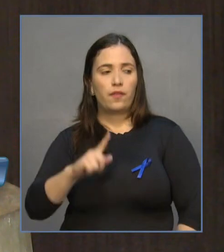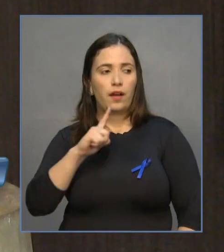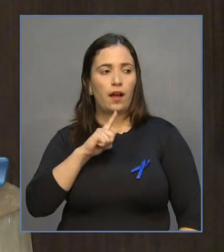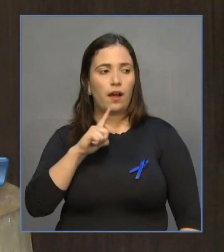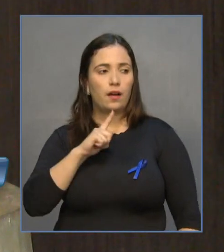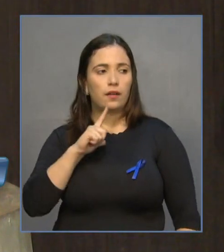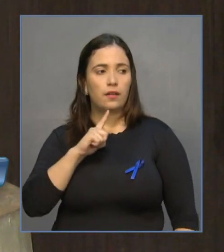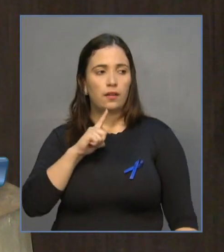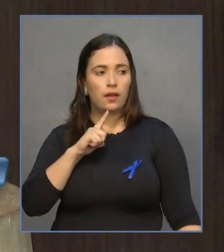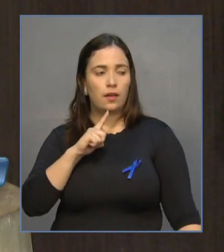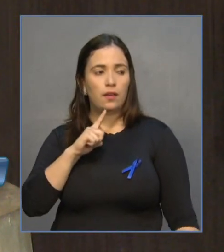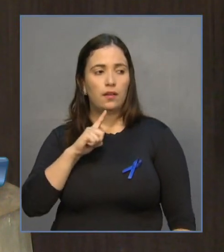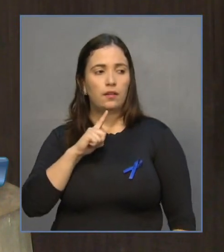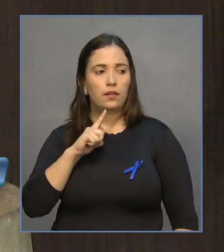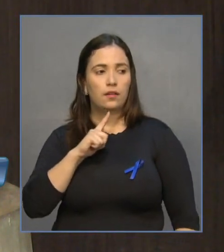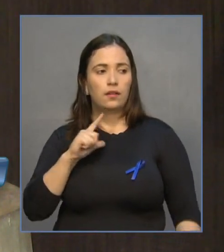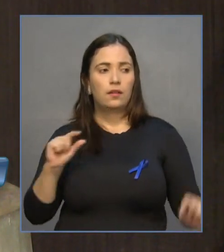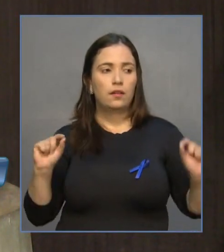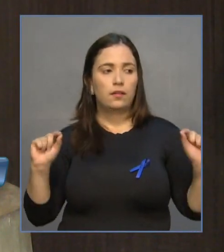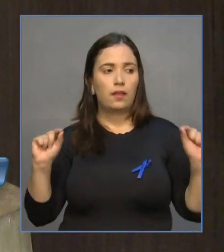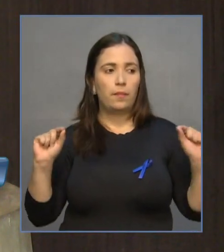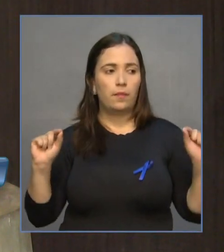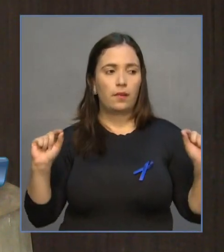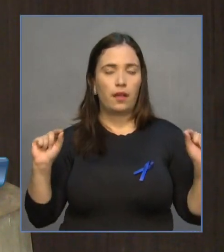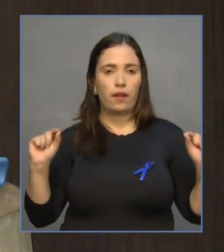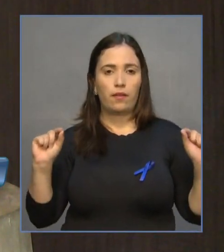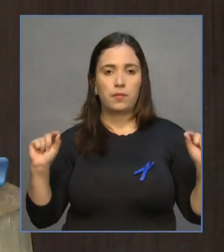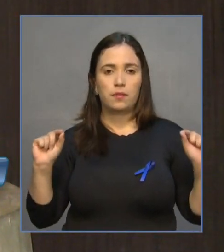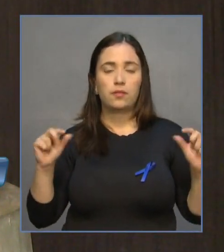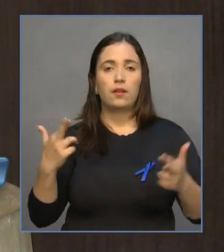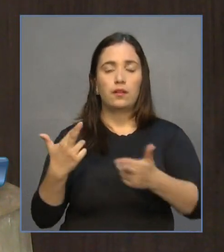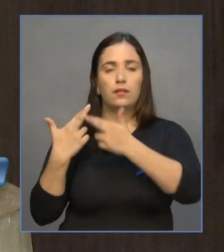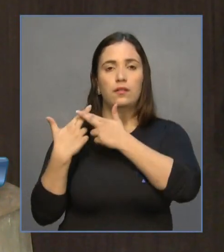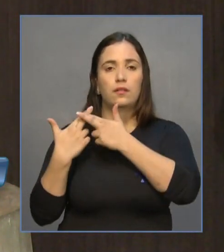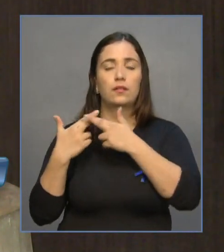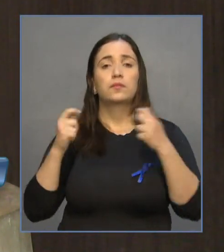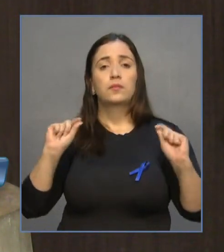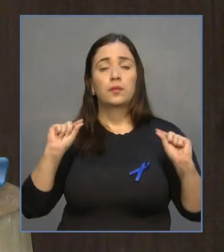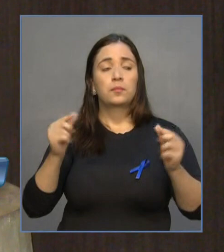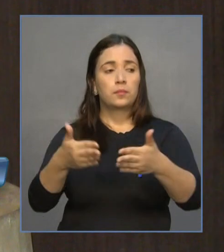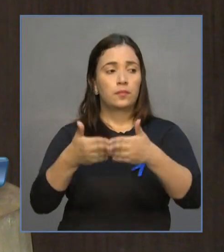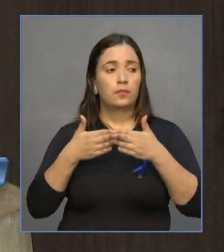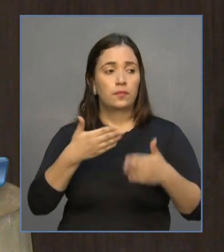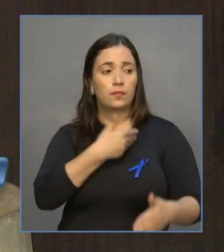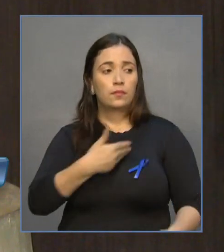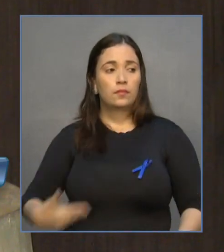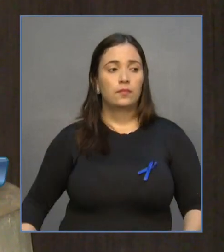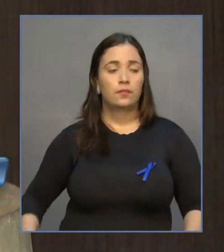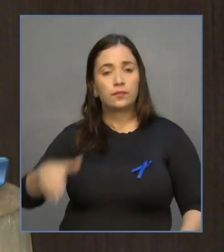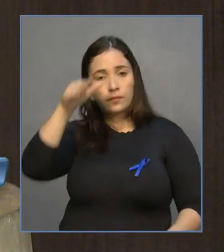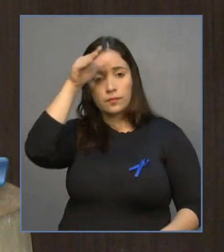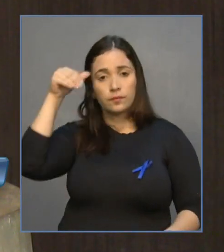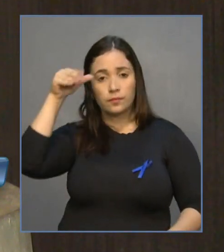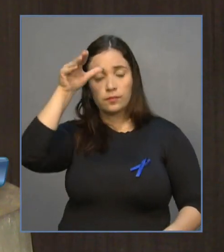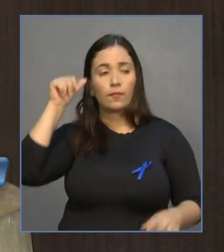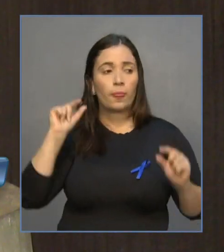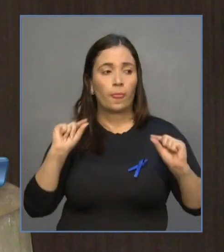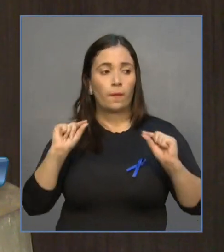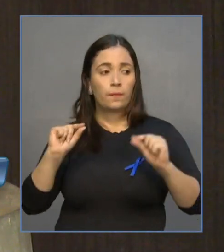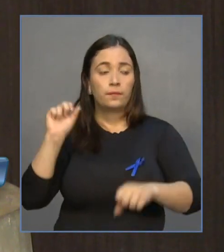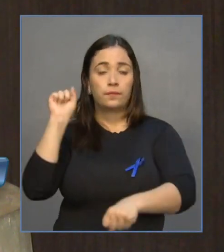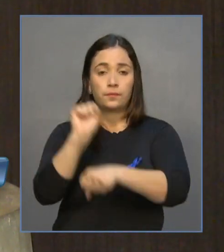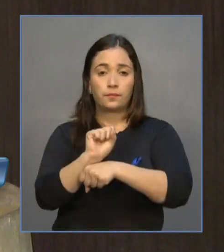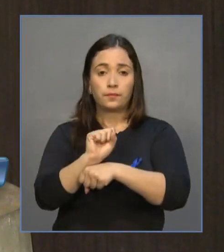sua altivez e a sua responsabilidade, solicitando ao governo Camilo que suspenda esta